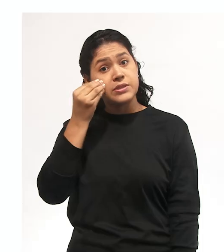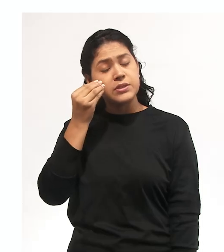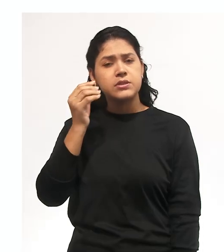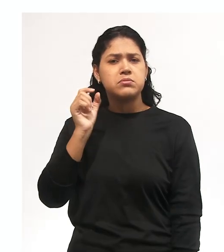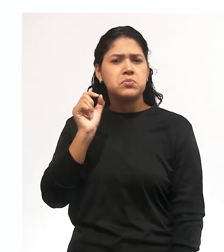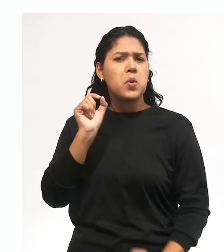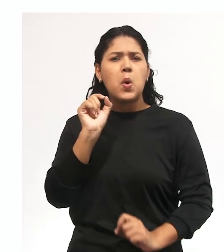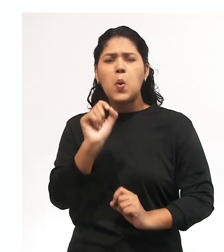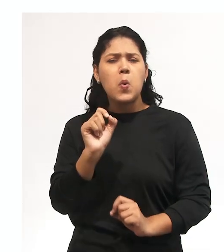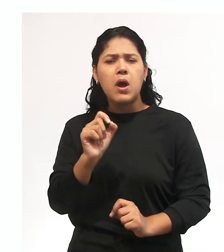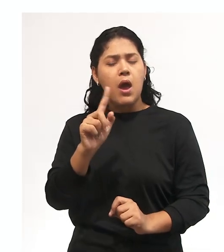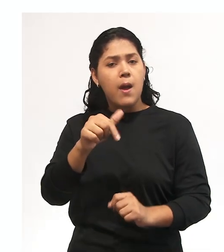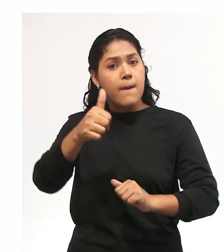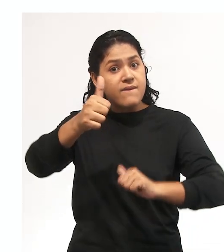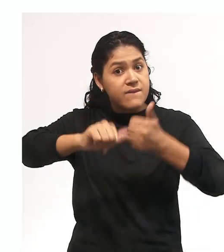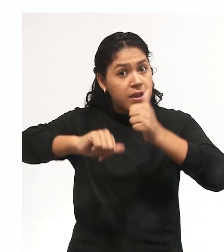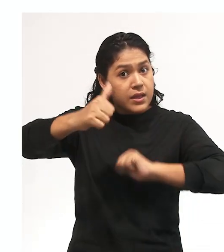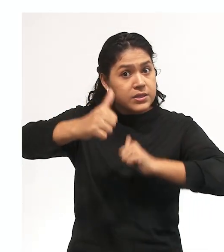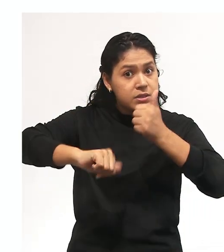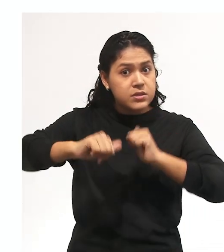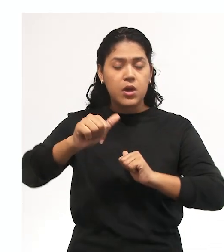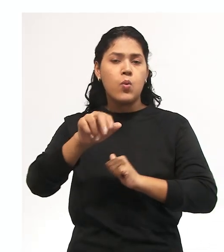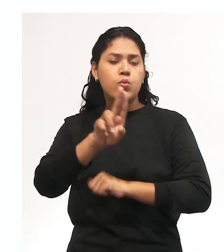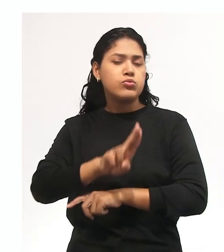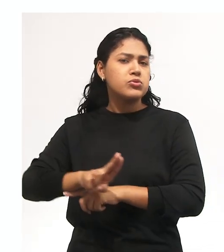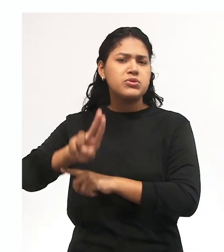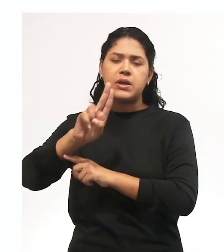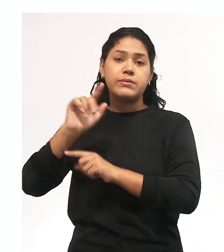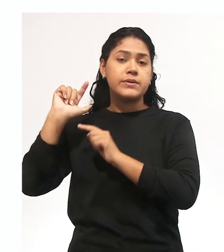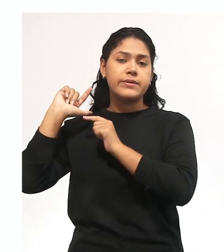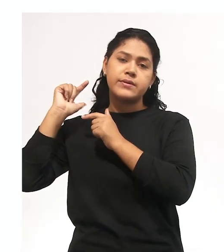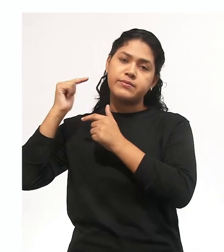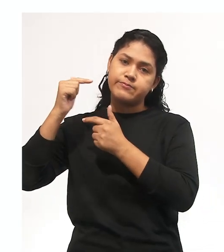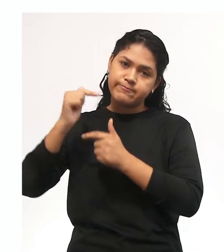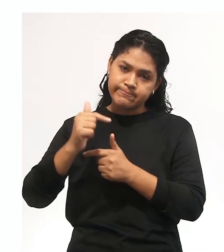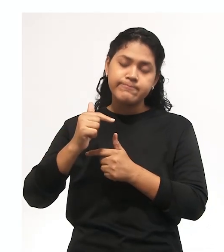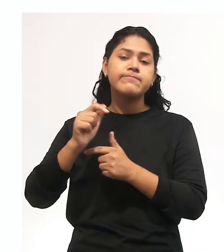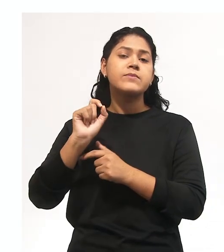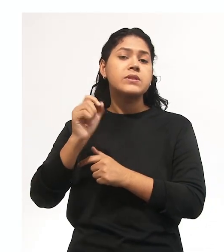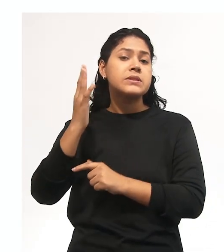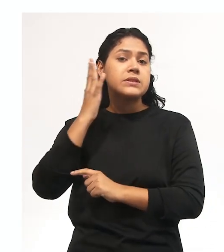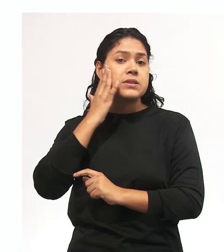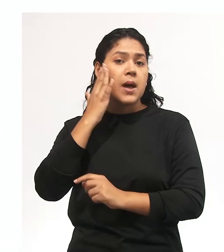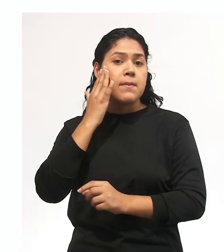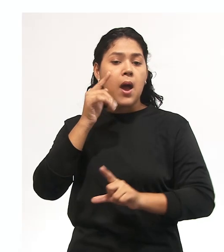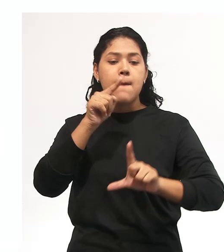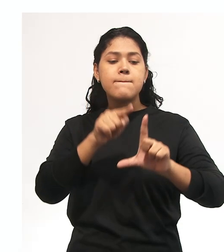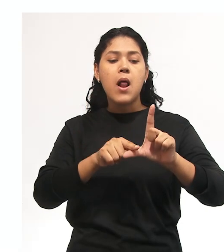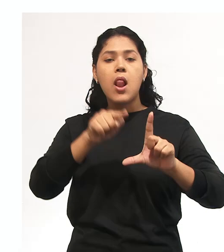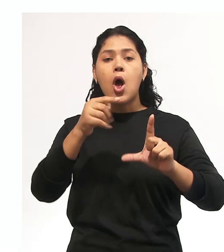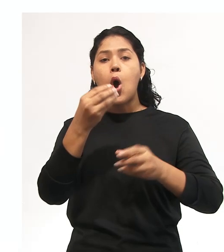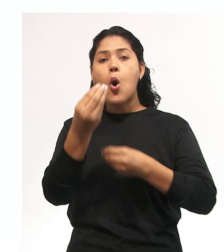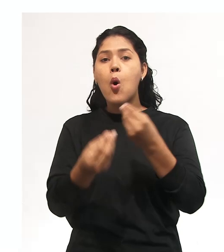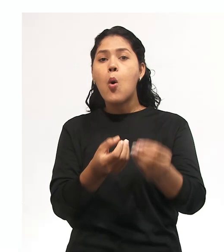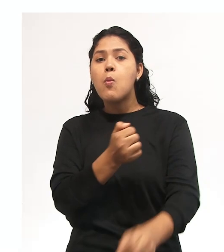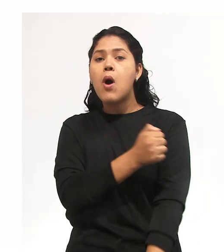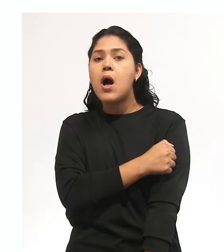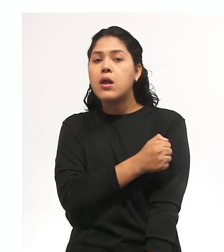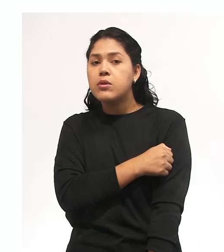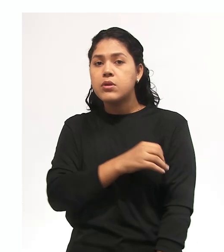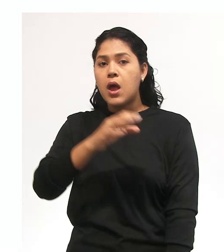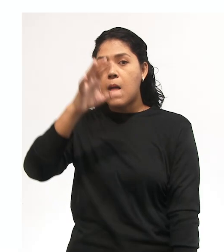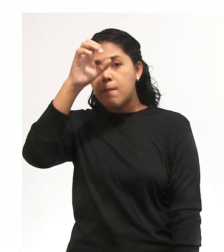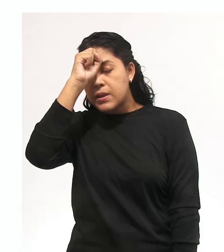tipo de instrumento de avaliação, uma das formas mais tradicionais para a gente medir o conhecimento de um aluno sobre